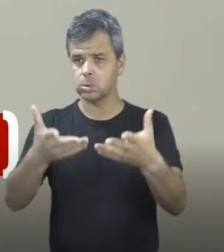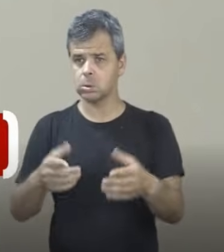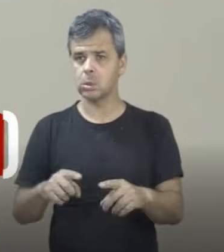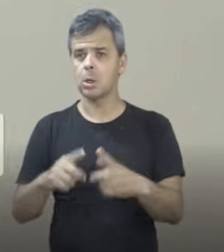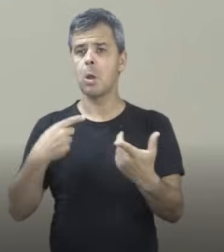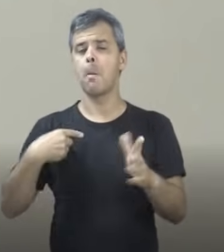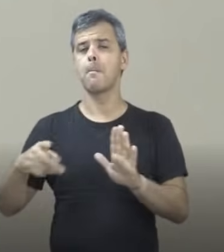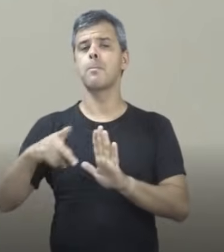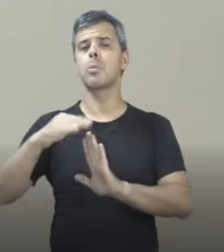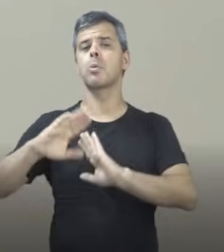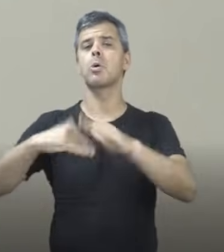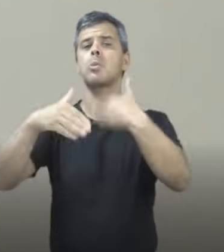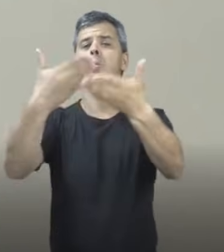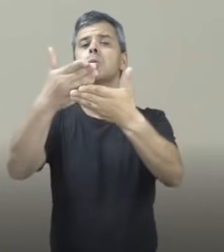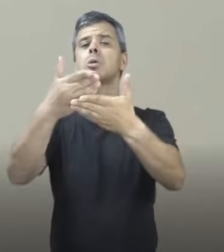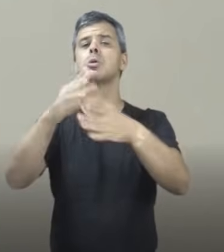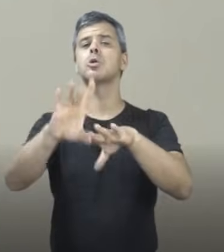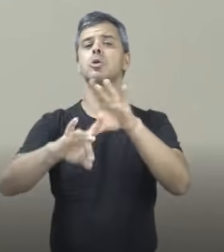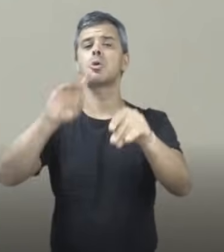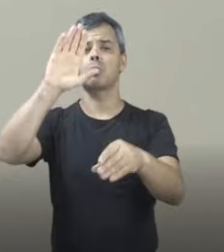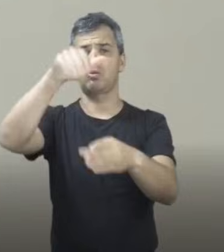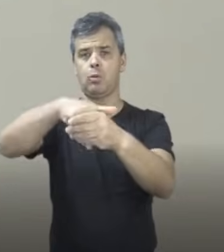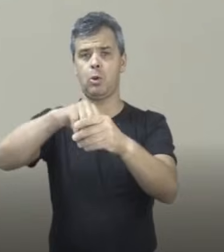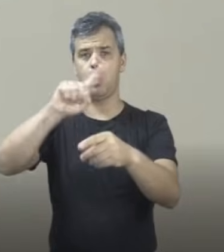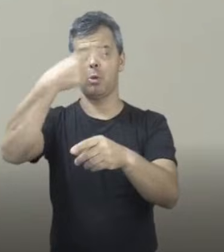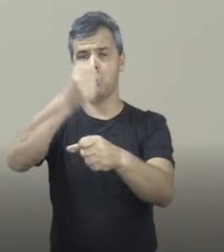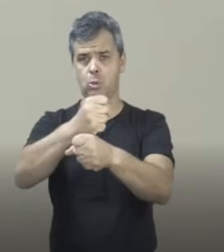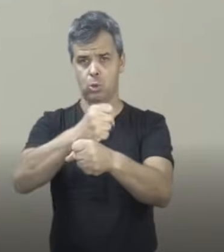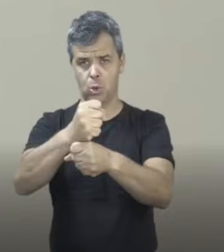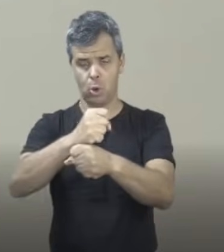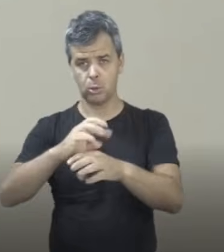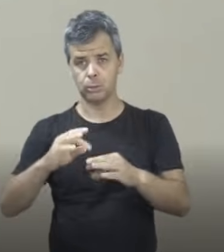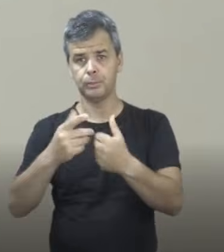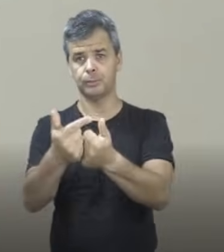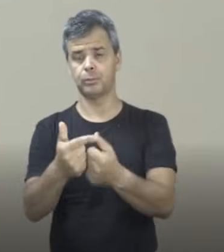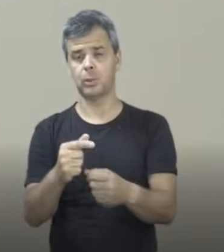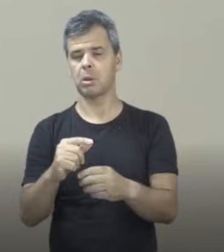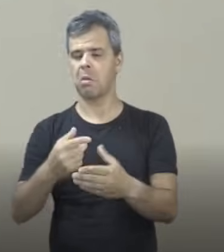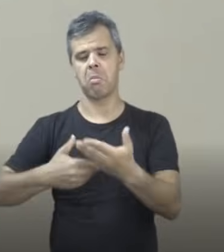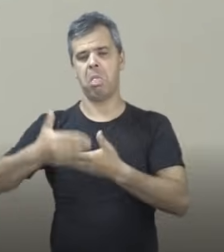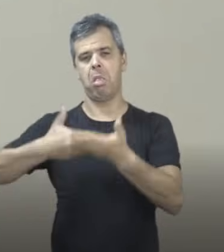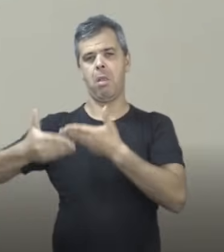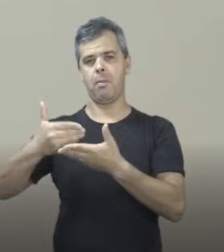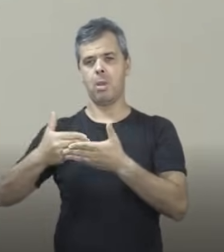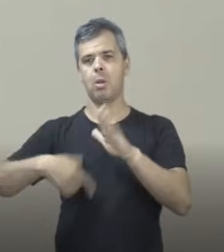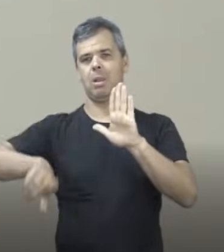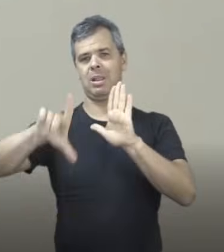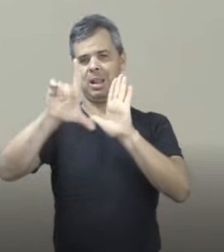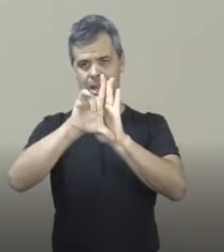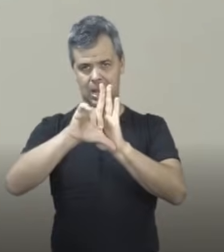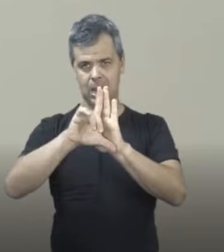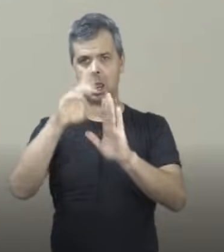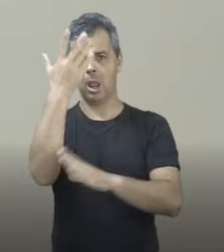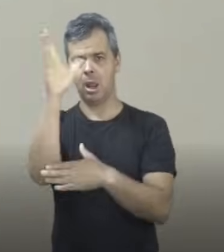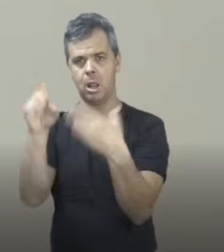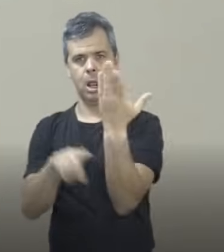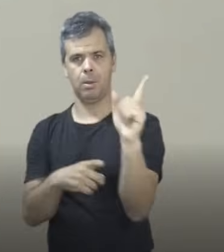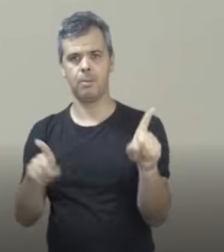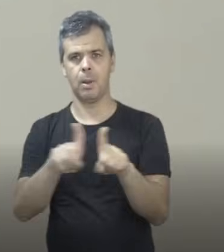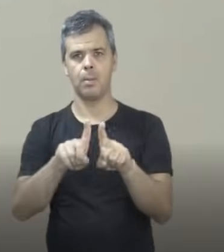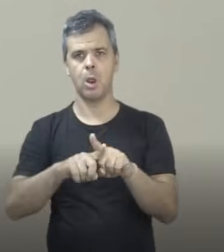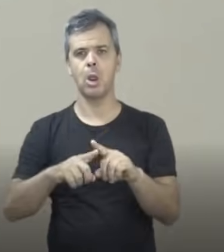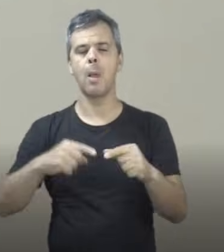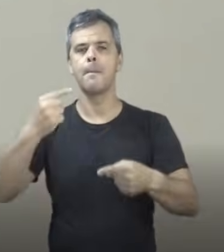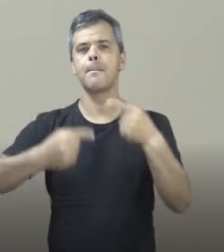no próprio processo eleitoral do ano que vem, e a gente não ter risco de retrocesso, tanto na legislação, como também na